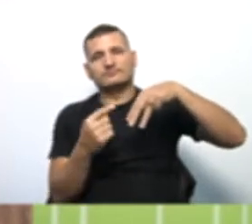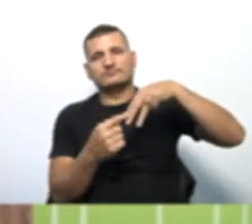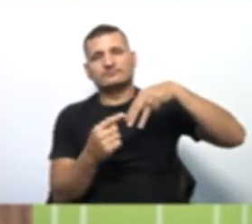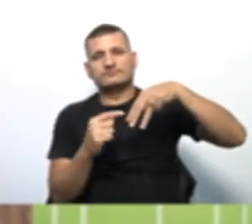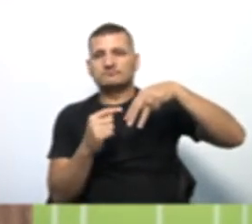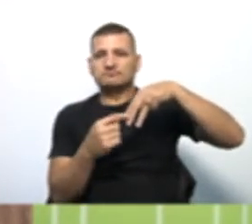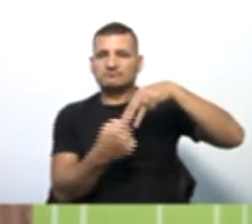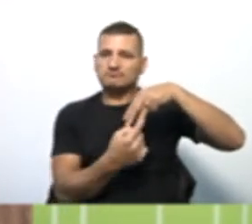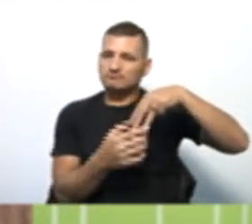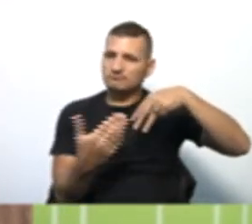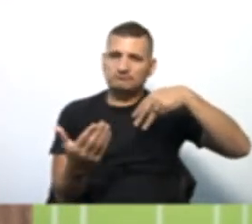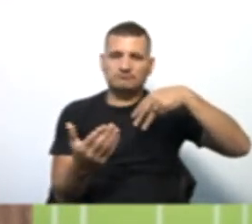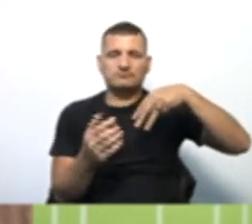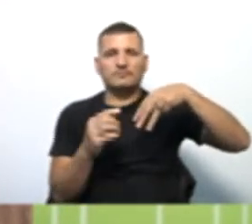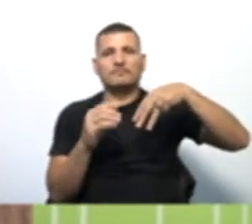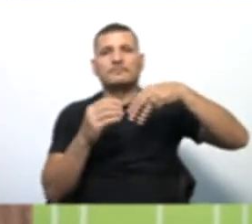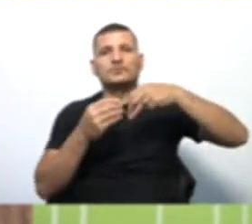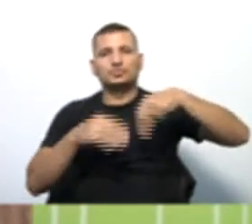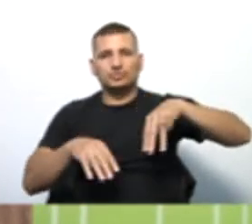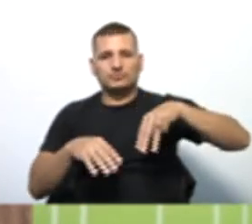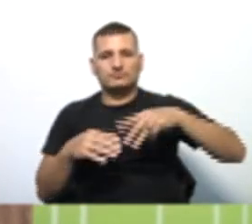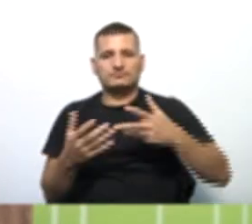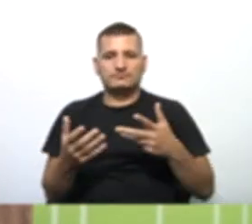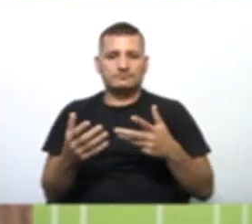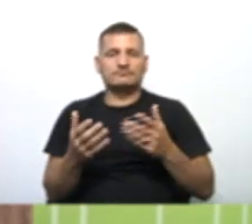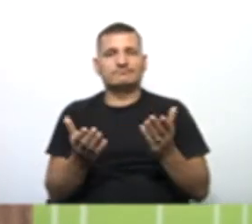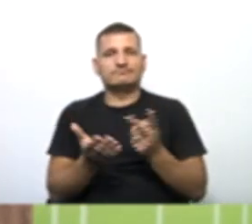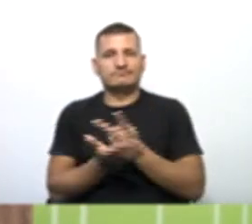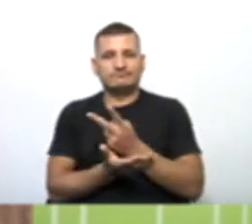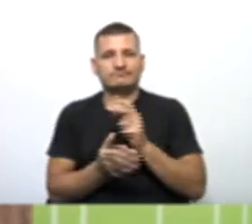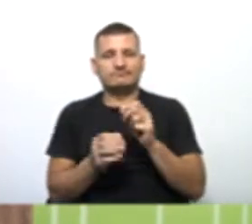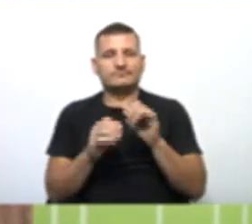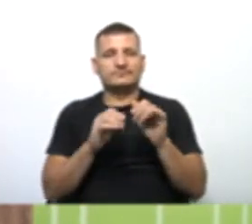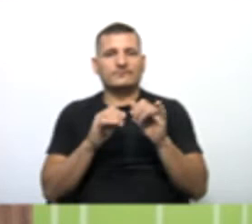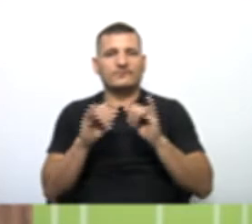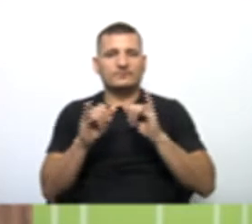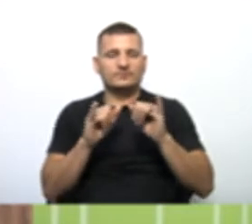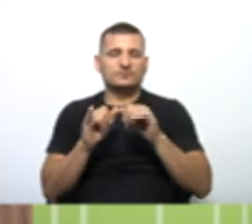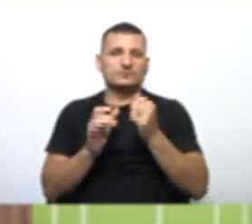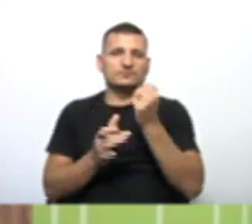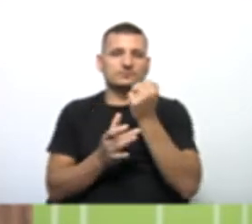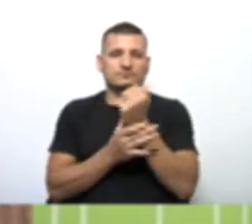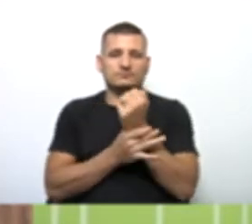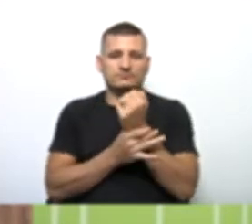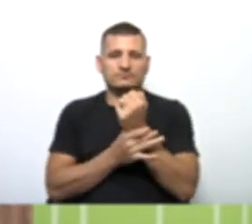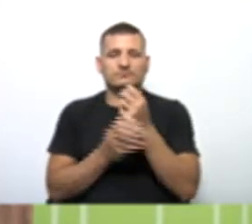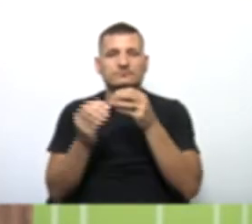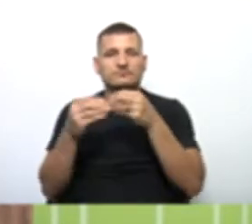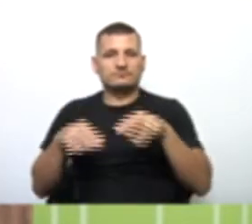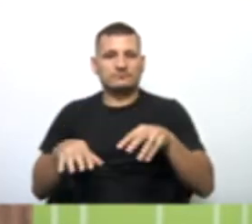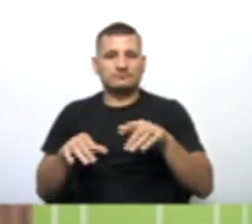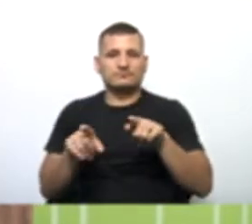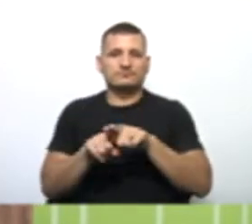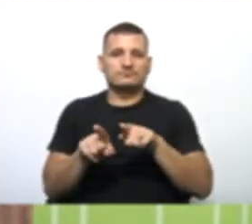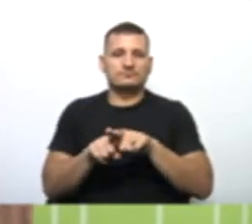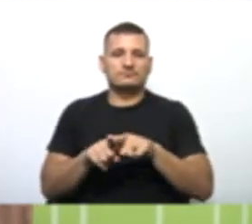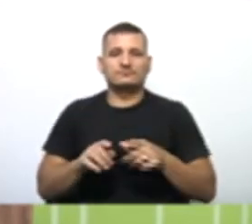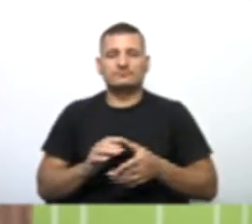elementos foram prejudicados. Portanto, a nossa segurança da informação, ela é prejudicada